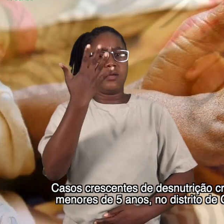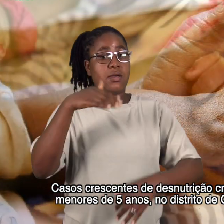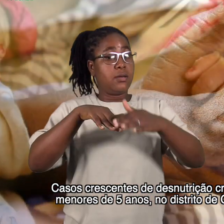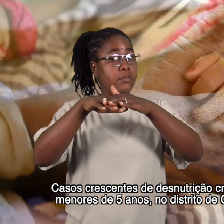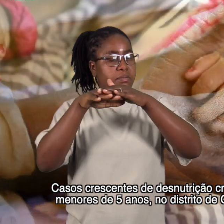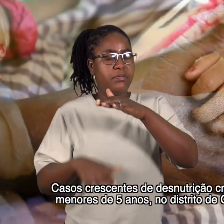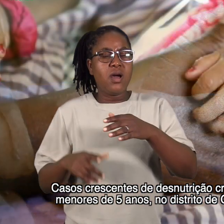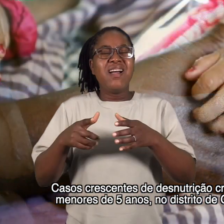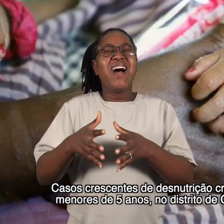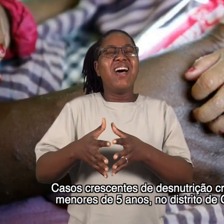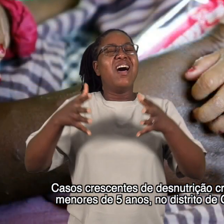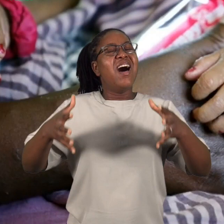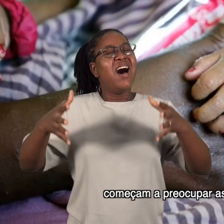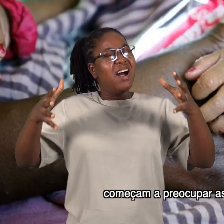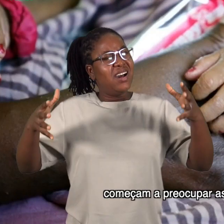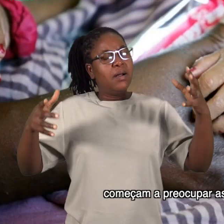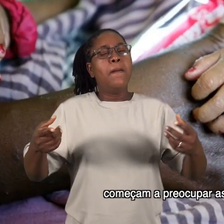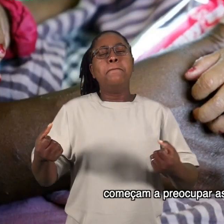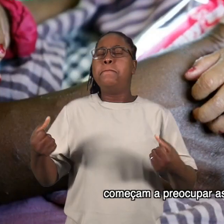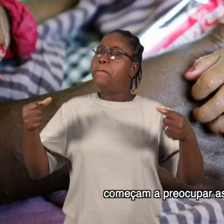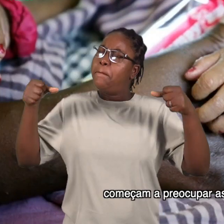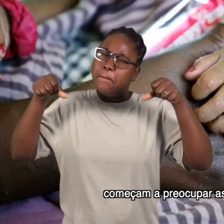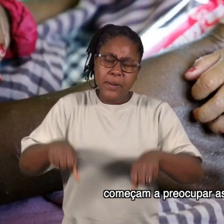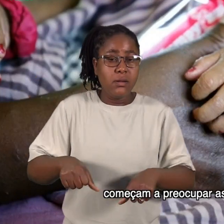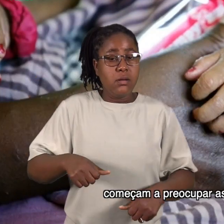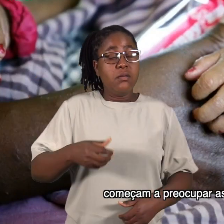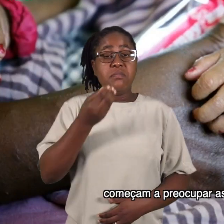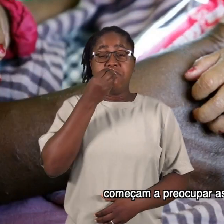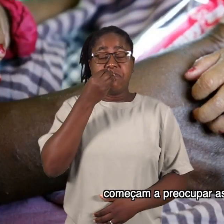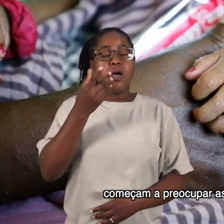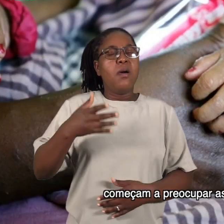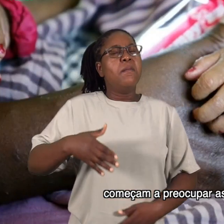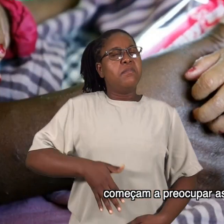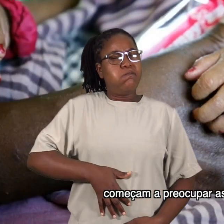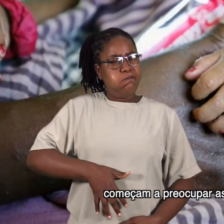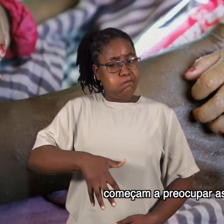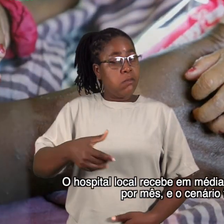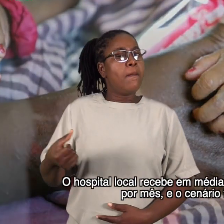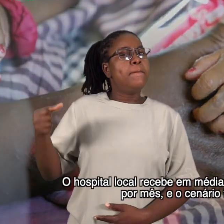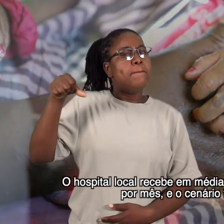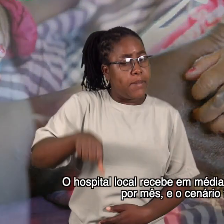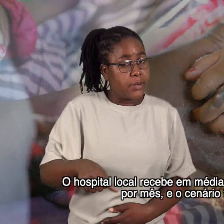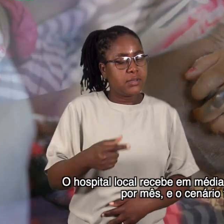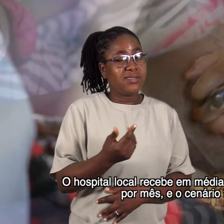Gurue, na província da Zambésia, começam a preocupar as autoridades de saúde.